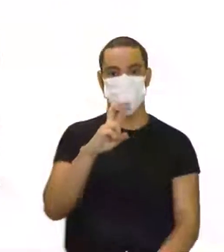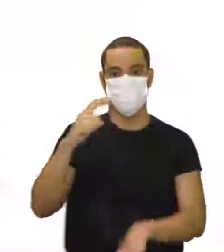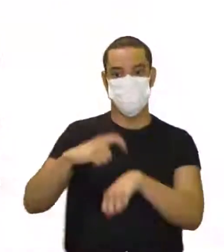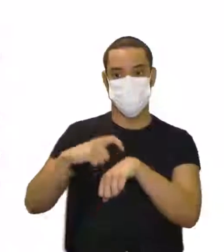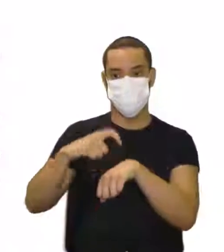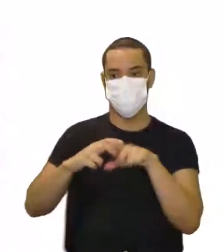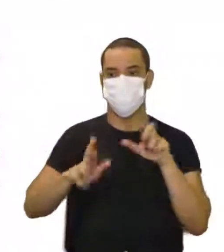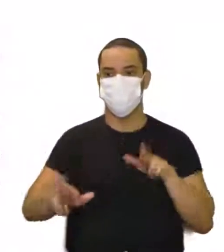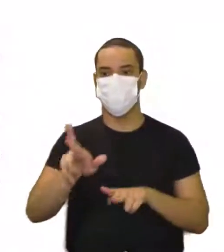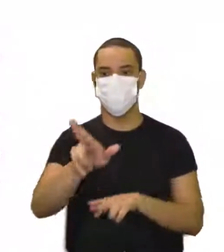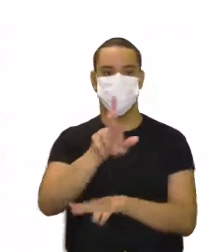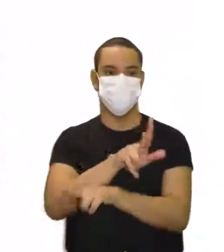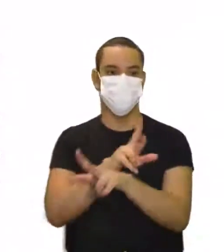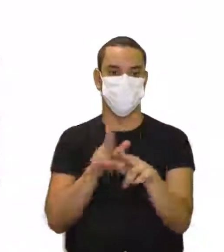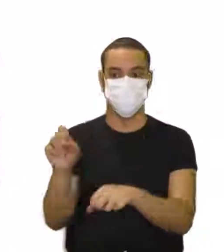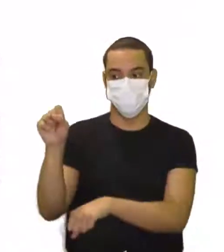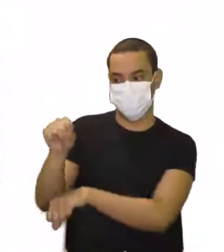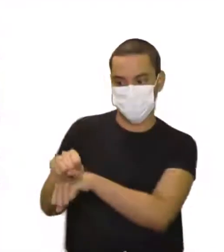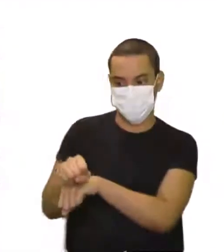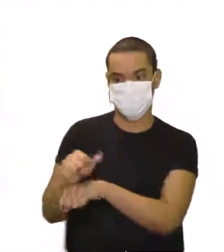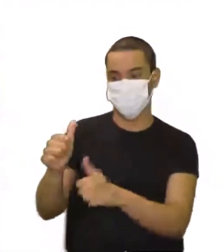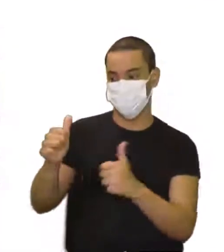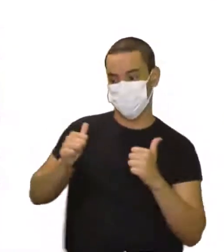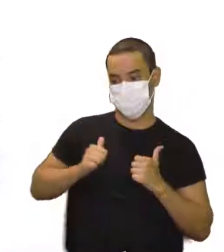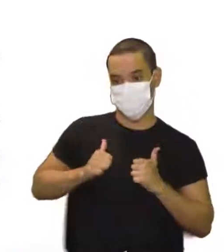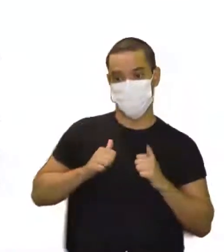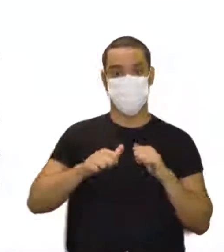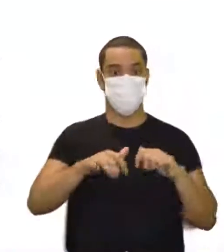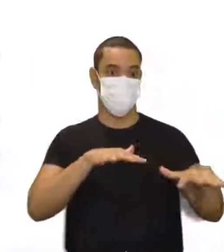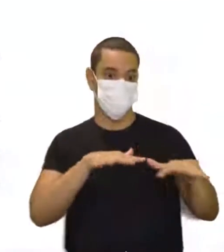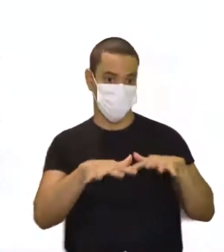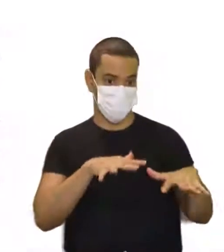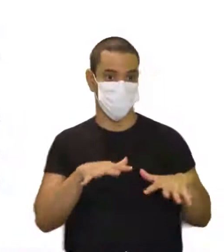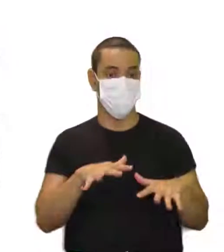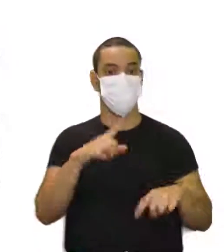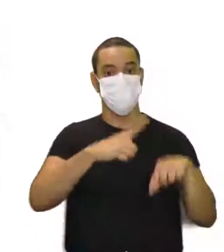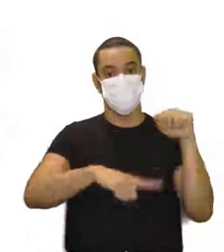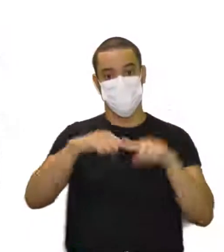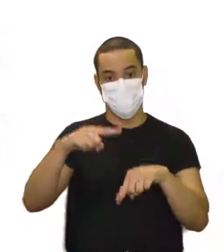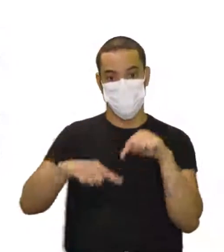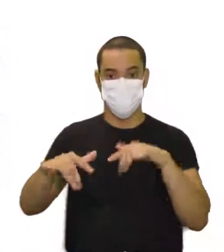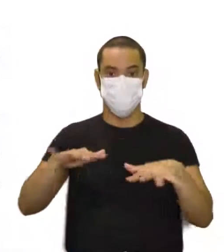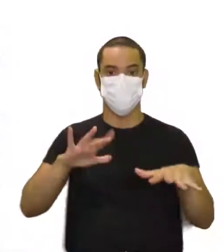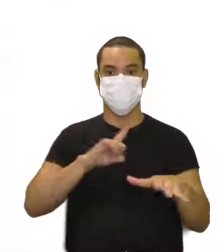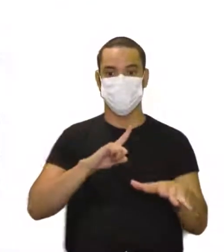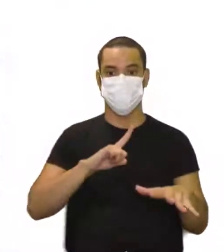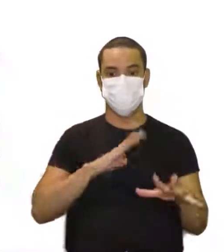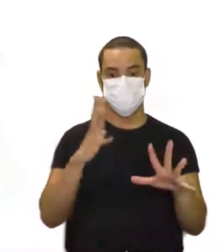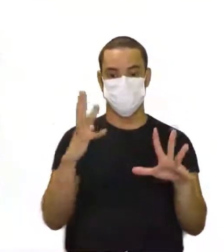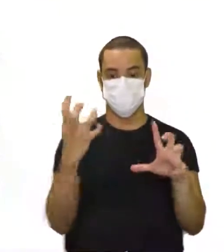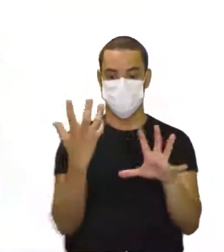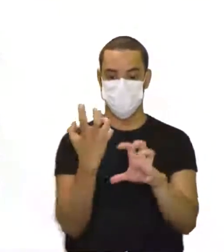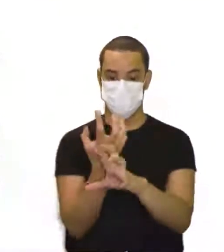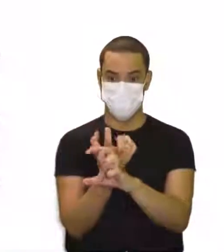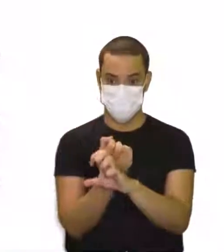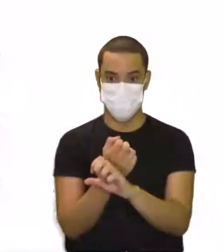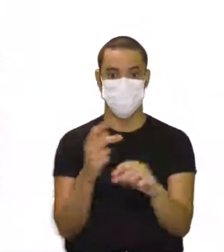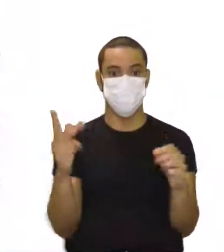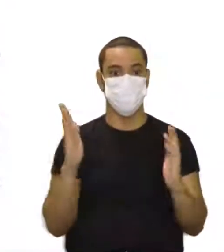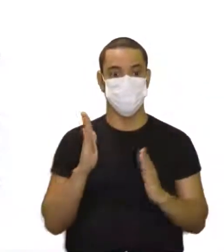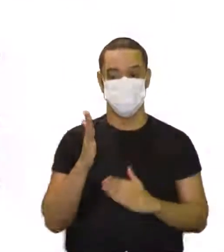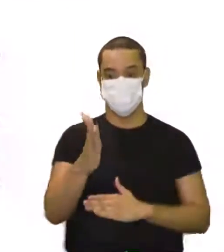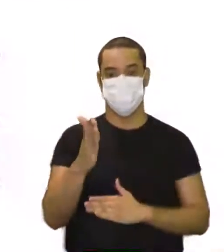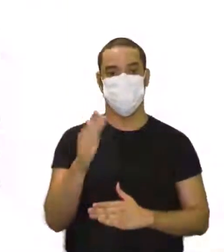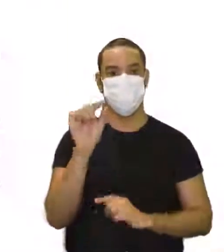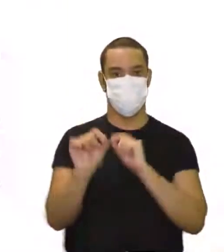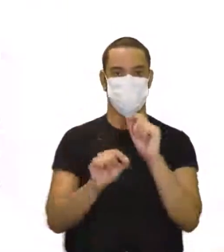repouso e movimento. Corpos em movimento sofrem uma contração na direção deste movimento,